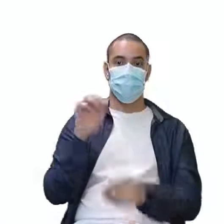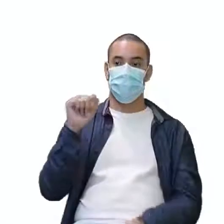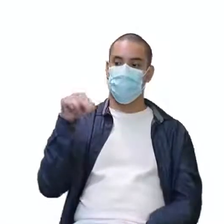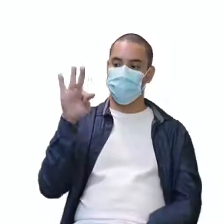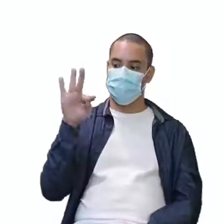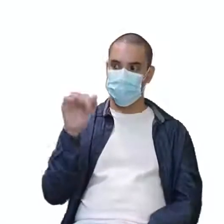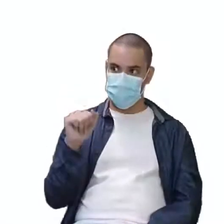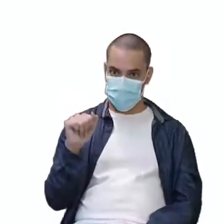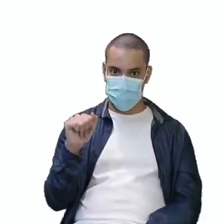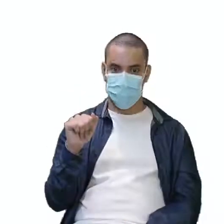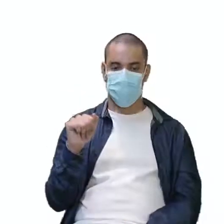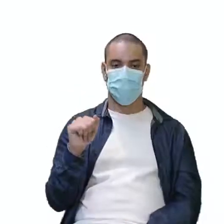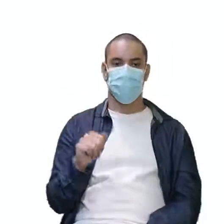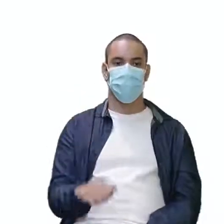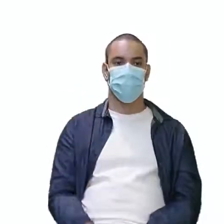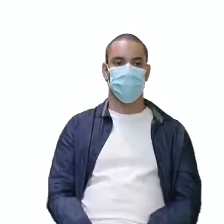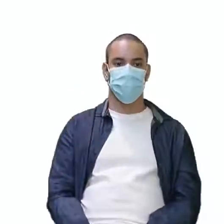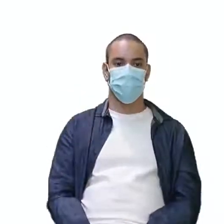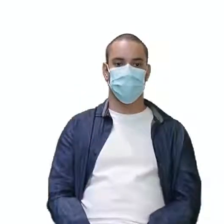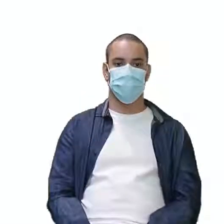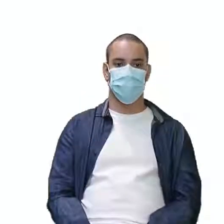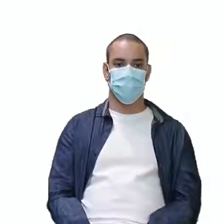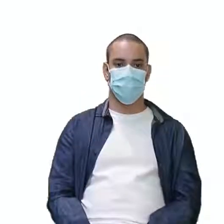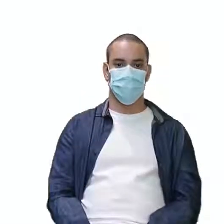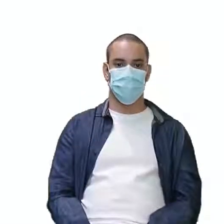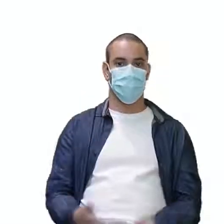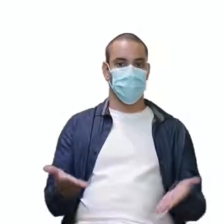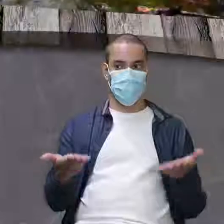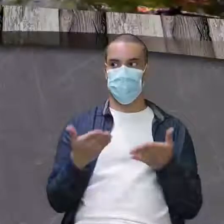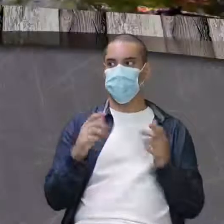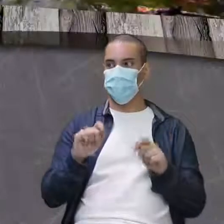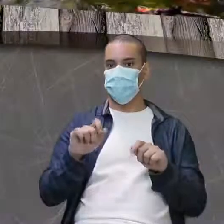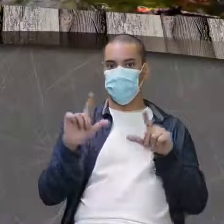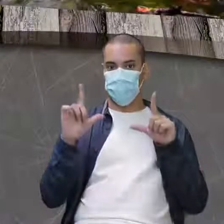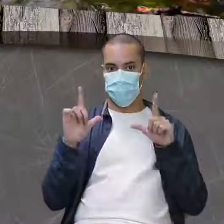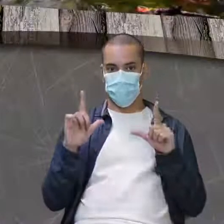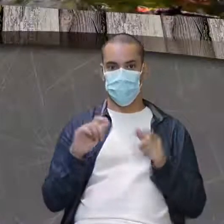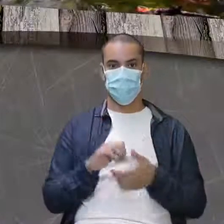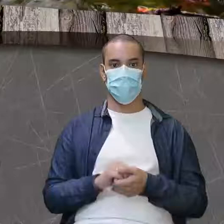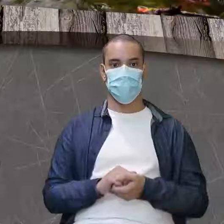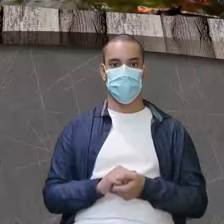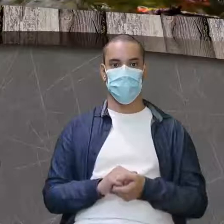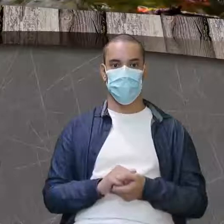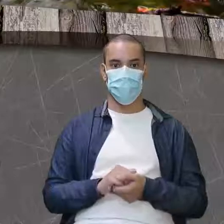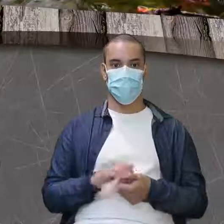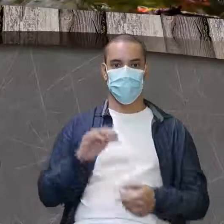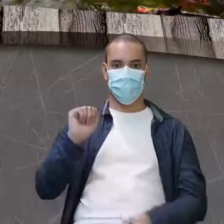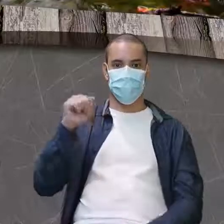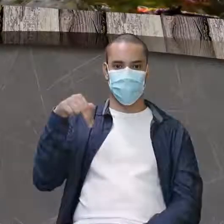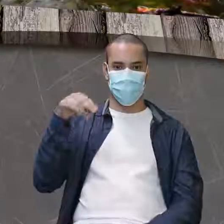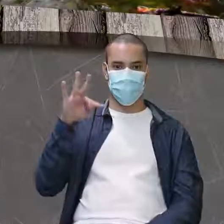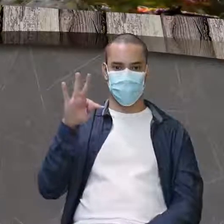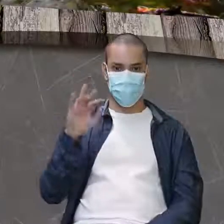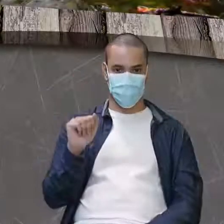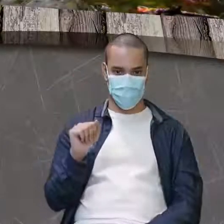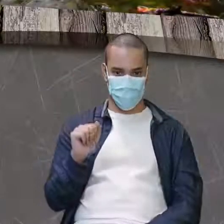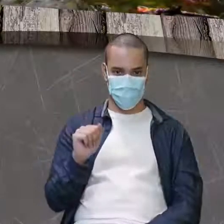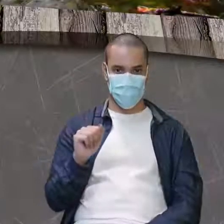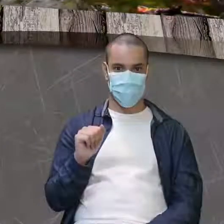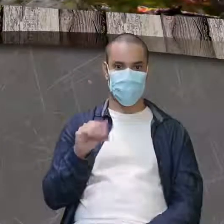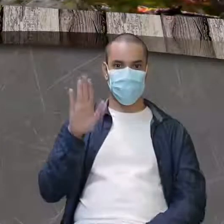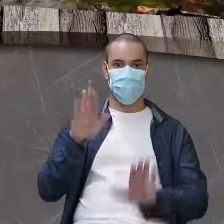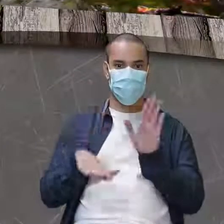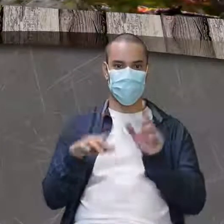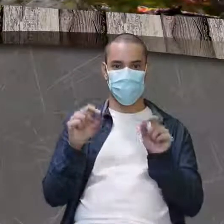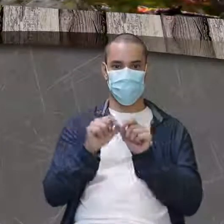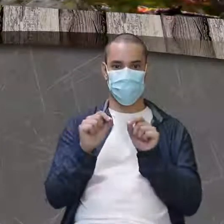né? Elas, olha aqui para mim. Agora a professora vai ficar ilustrando, né? A anta, se tivesse um negócio que ela às vezes